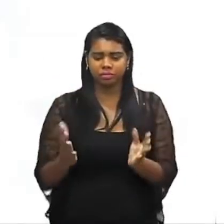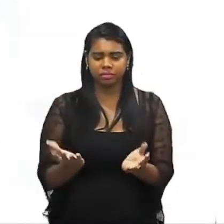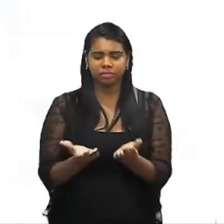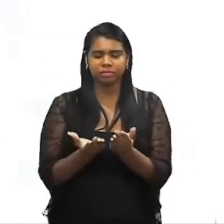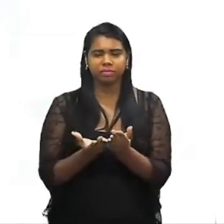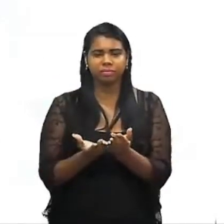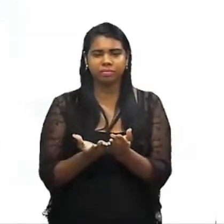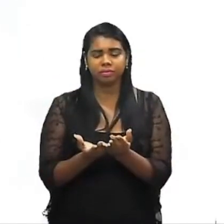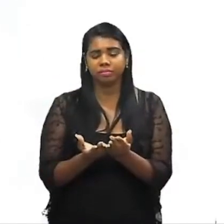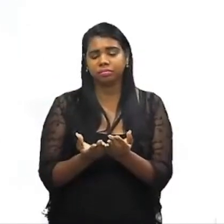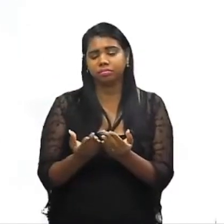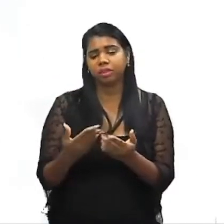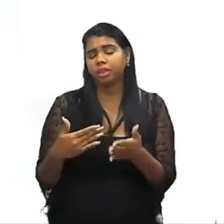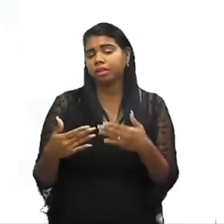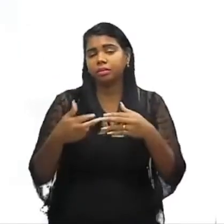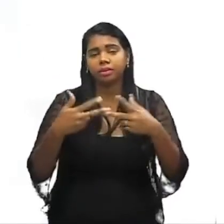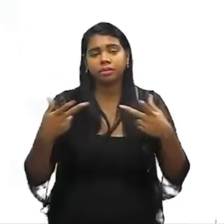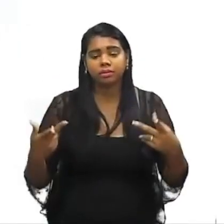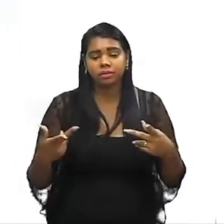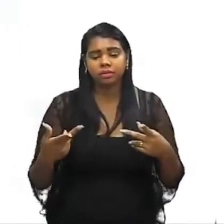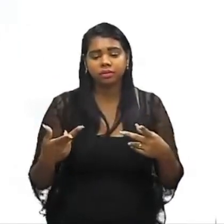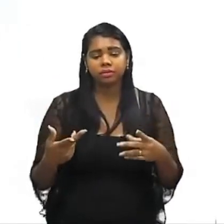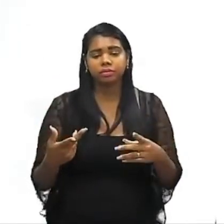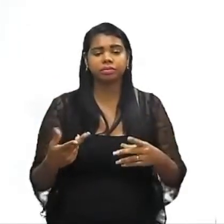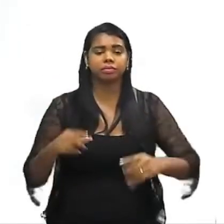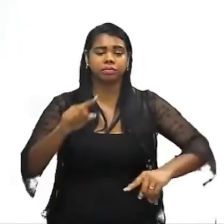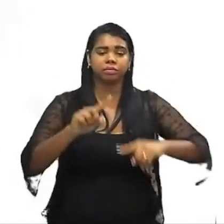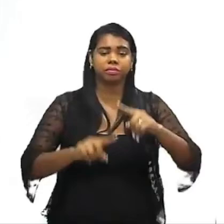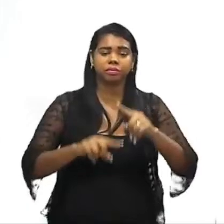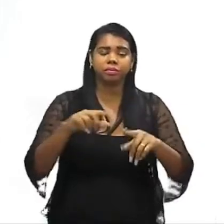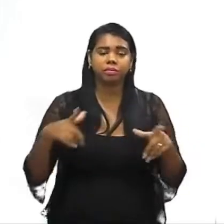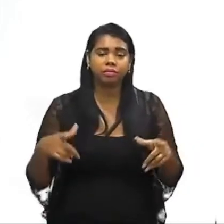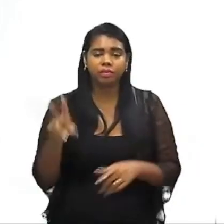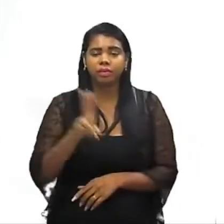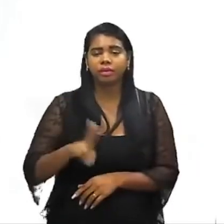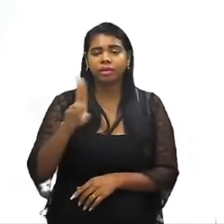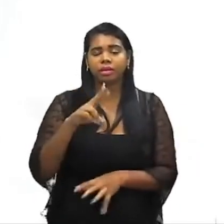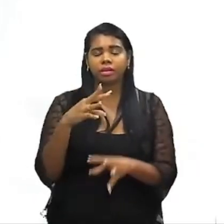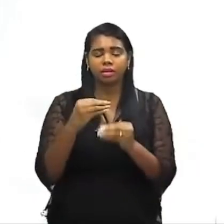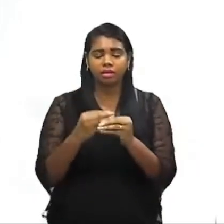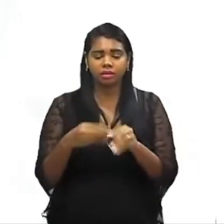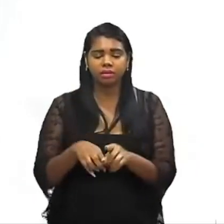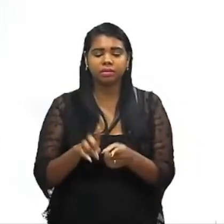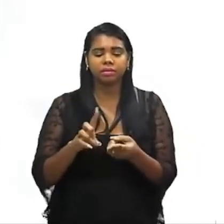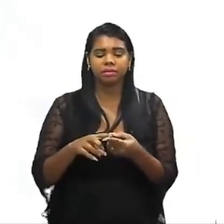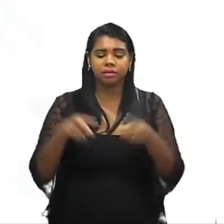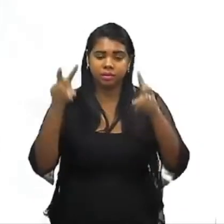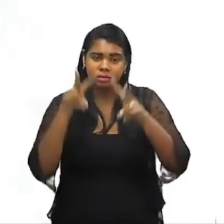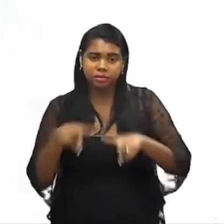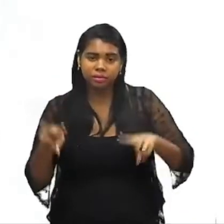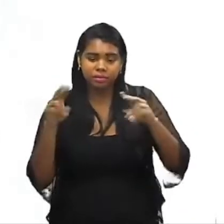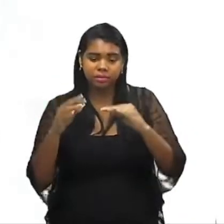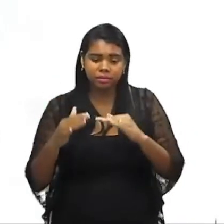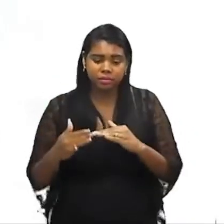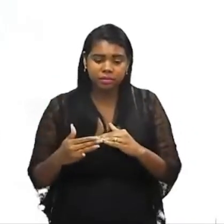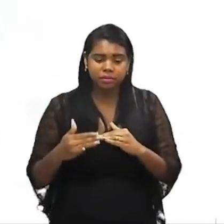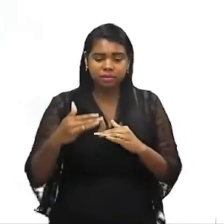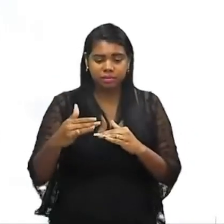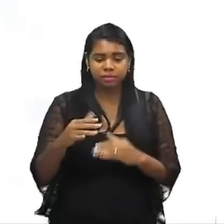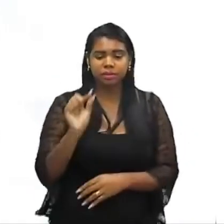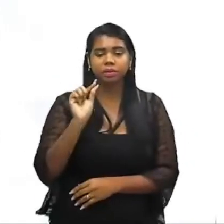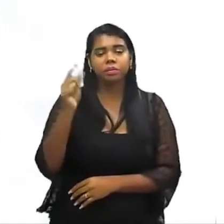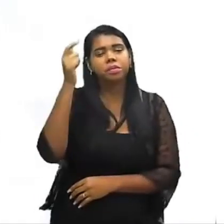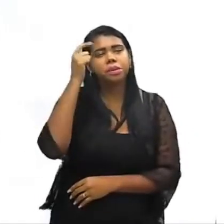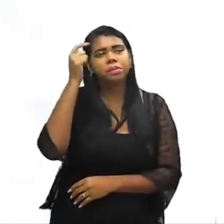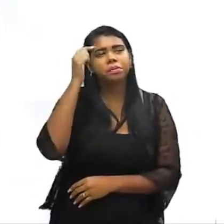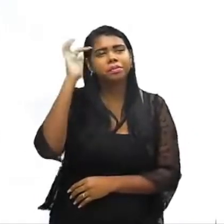material que ele vai utilizar. Então, a linha para o artista que é escultor, ele é visualmente a partir do que ele está